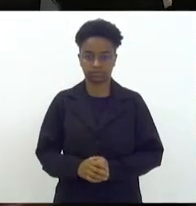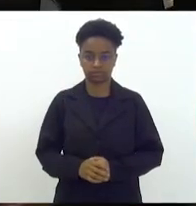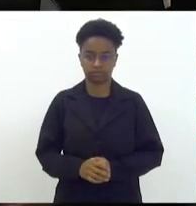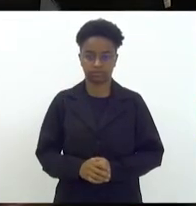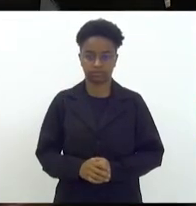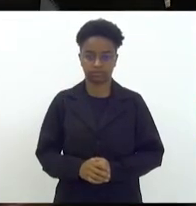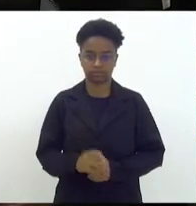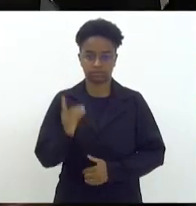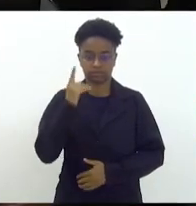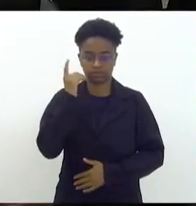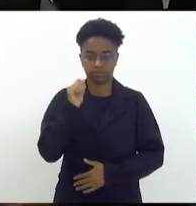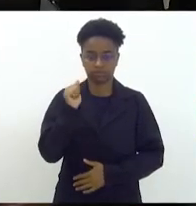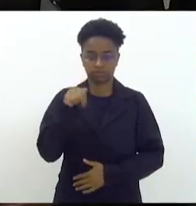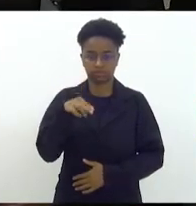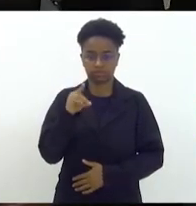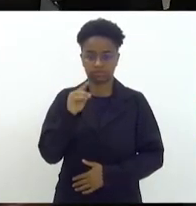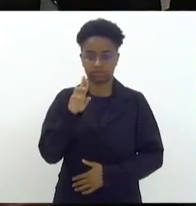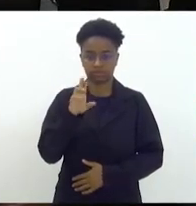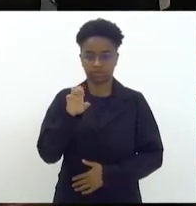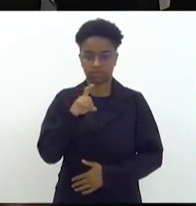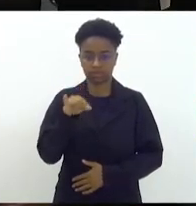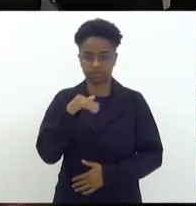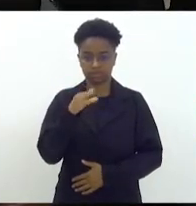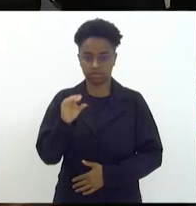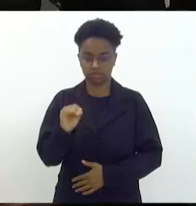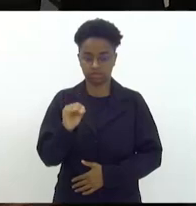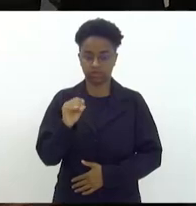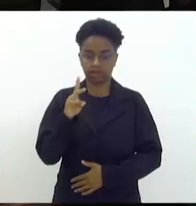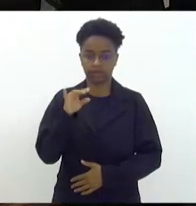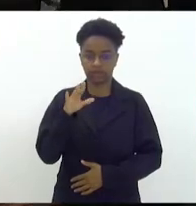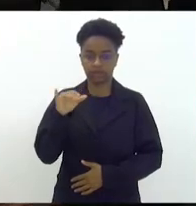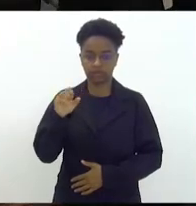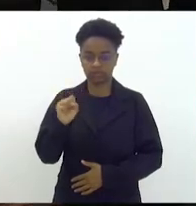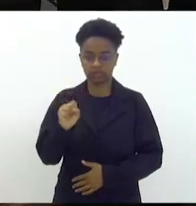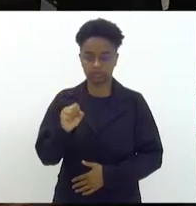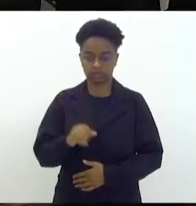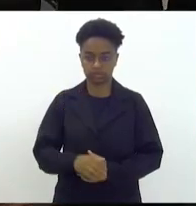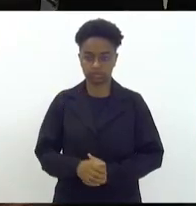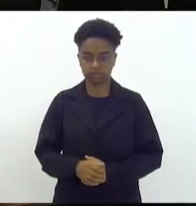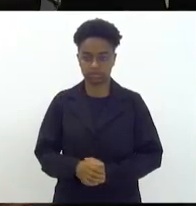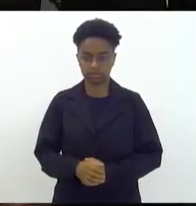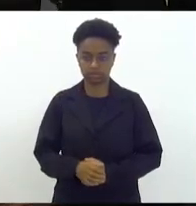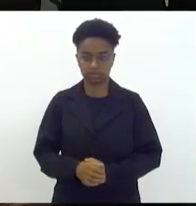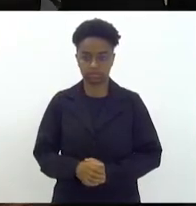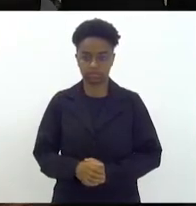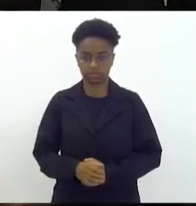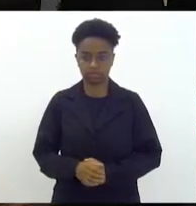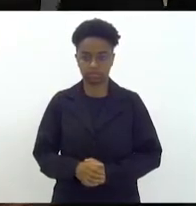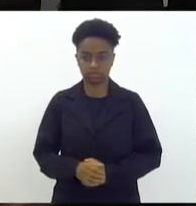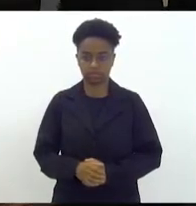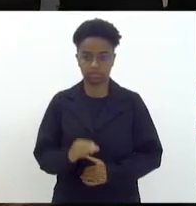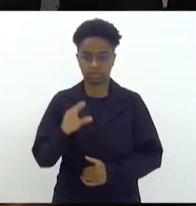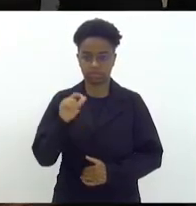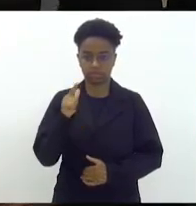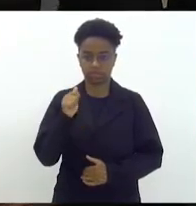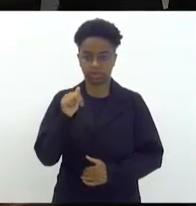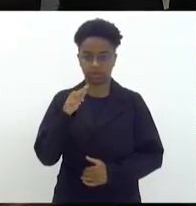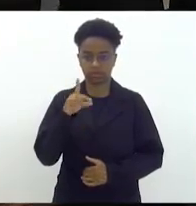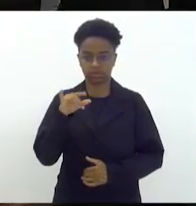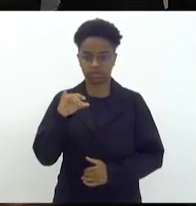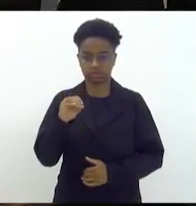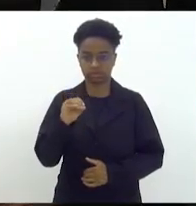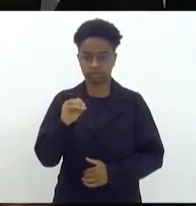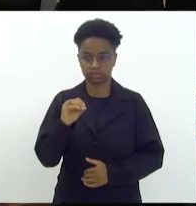deputado Andrezinho Ciliano, deputado Vinícius Cosolino, deputado Cláudio Caiado,